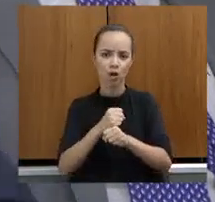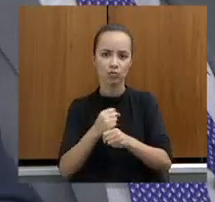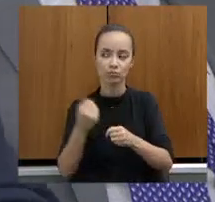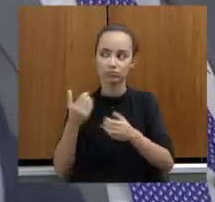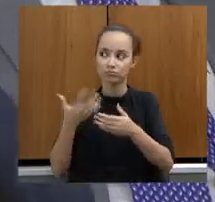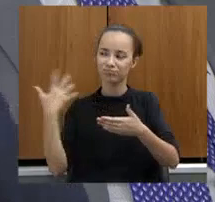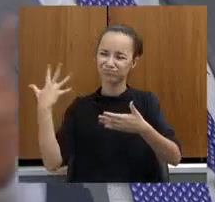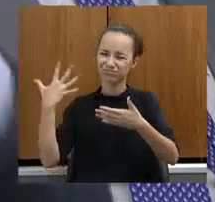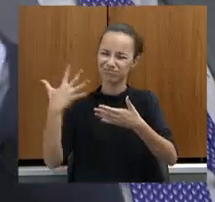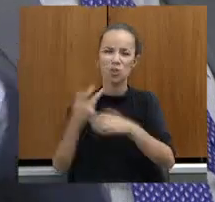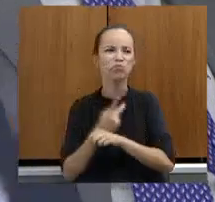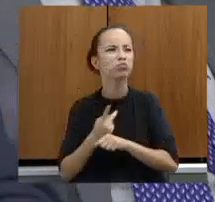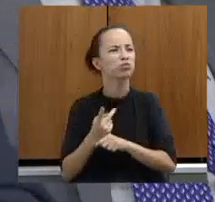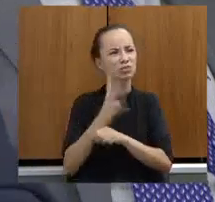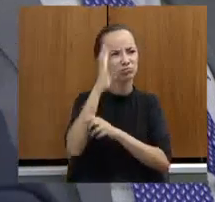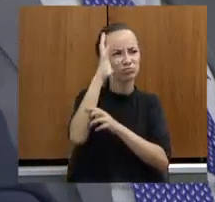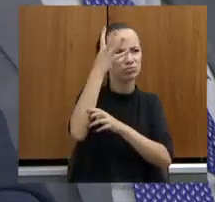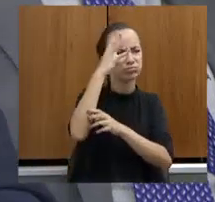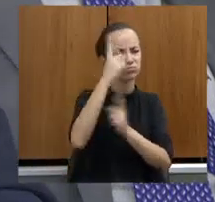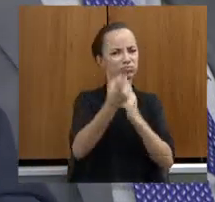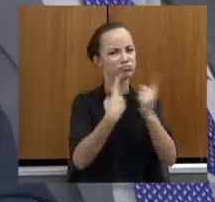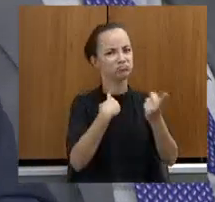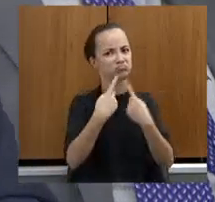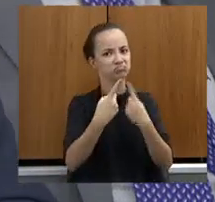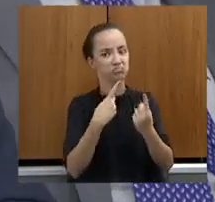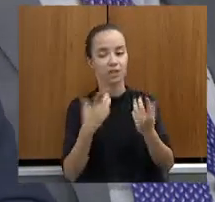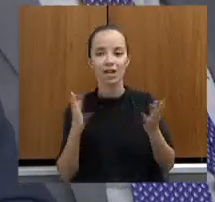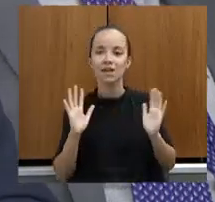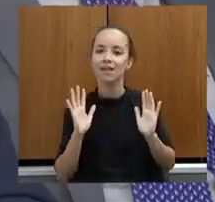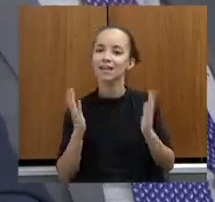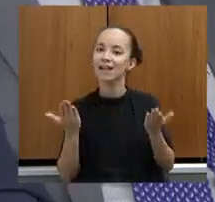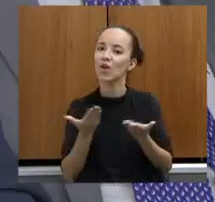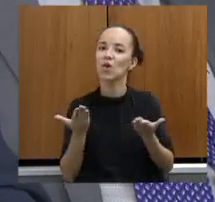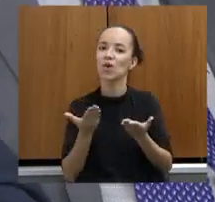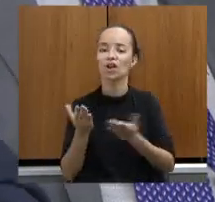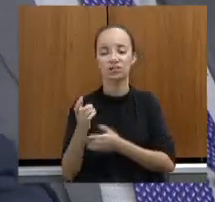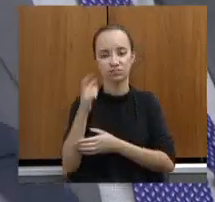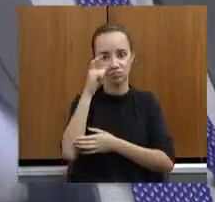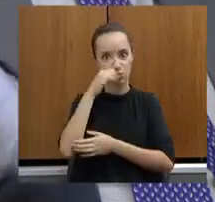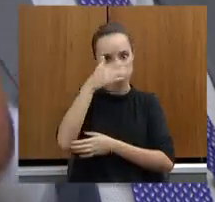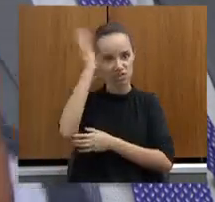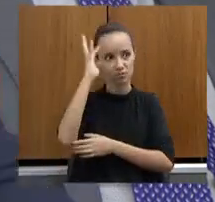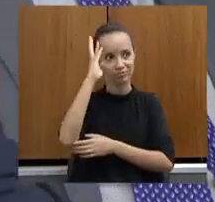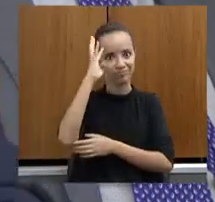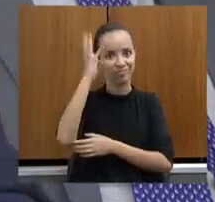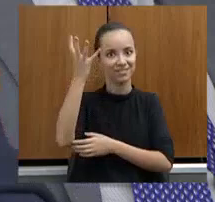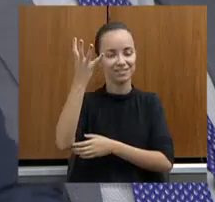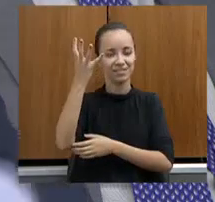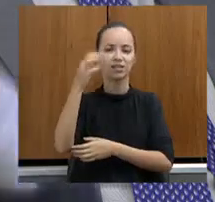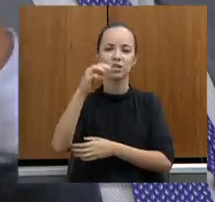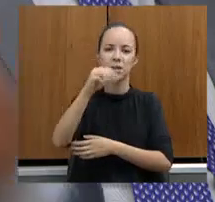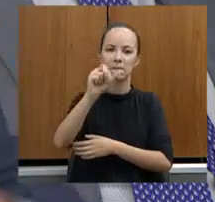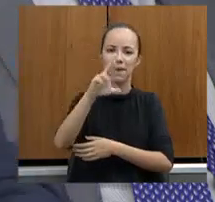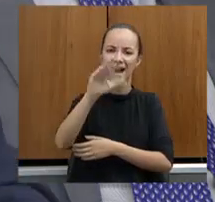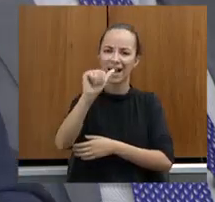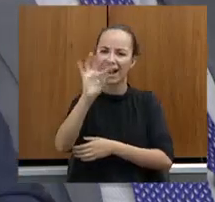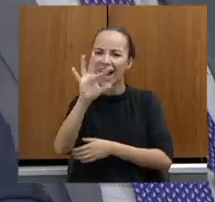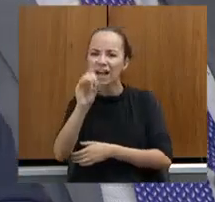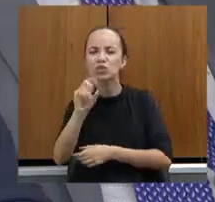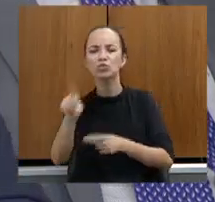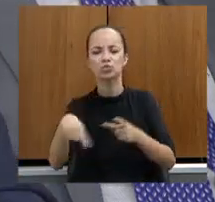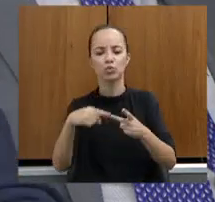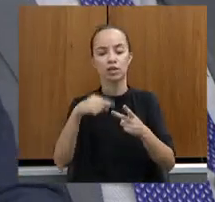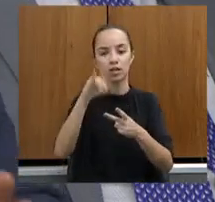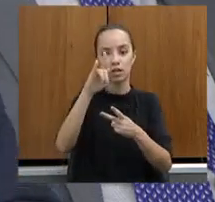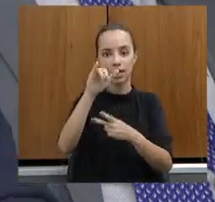uma solução para as nossas rodovias e graças a decisão do nosso Governador o secretário marcado da participação do